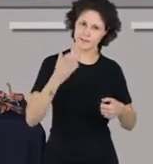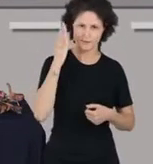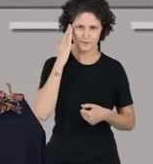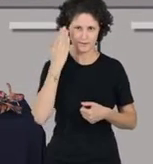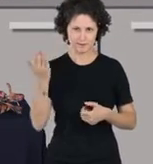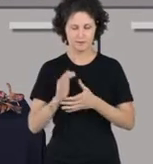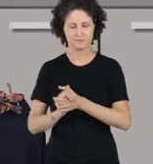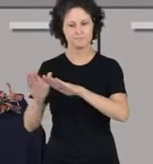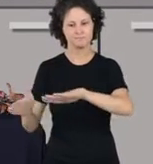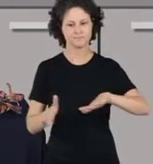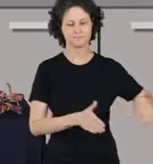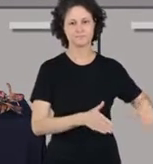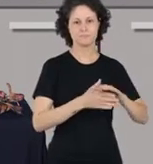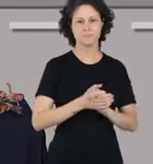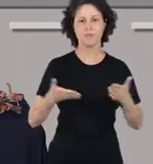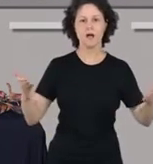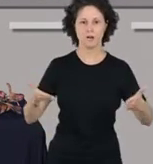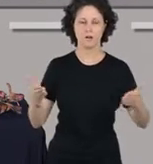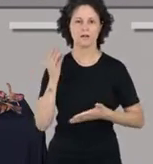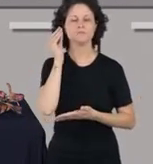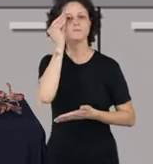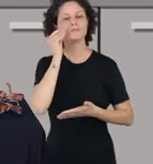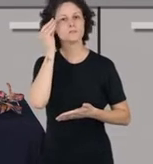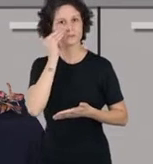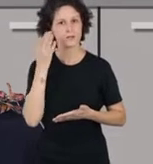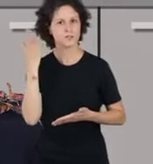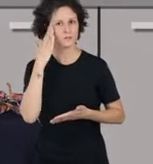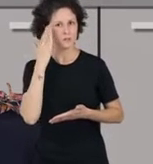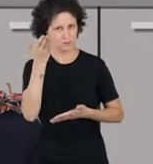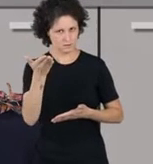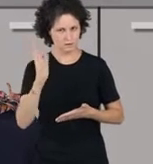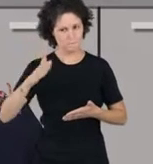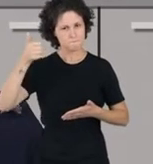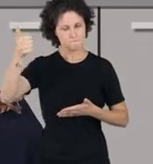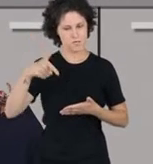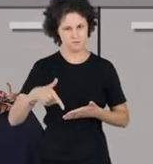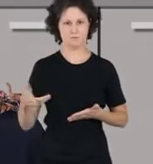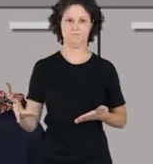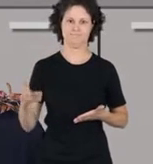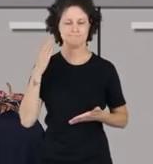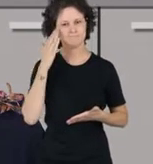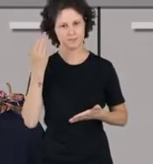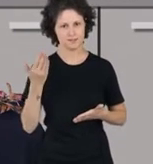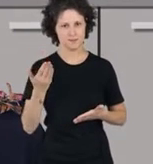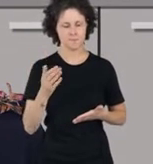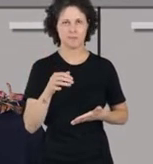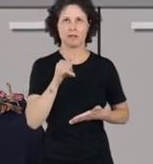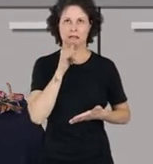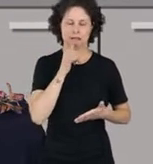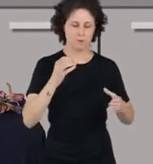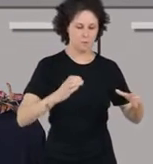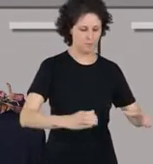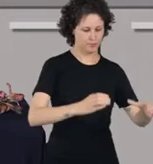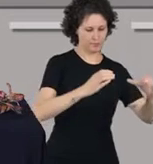recuperação do solo. Ele precisa estar fértil para que as plantas possam crescer bem. Para isso, é necessário corrigir a salinidade